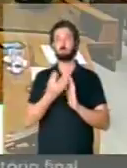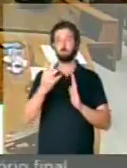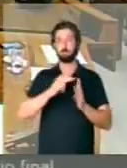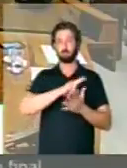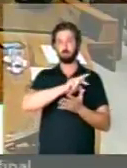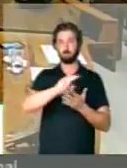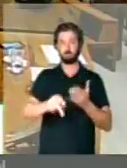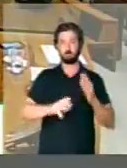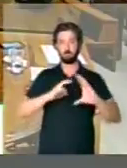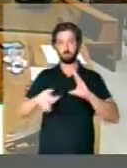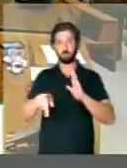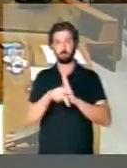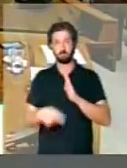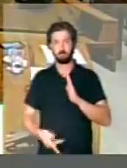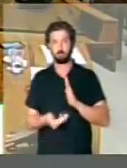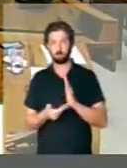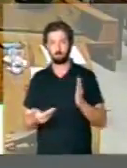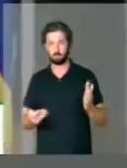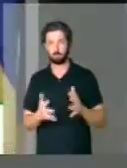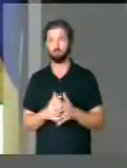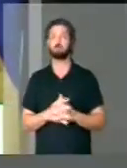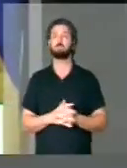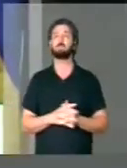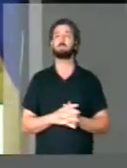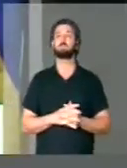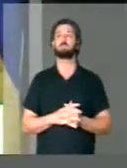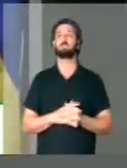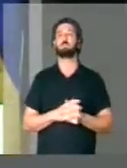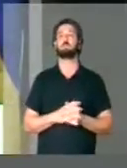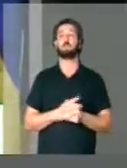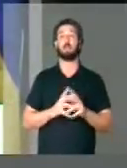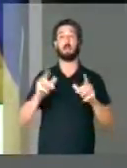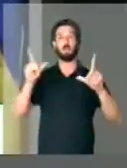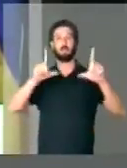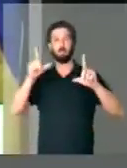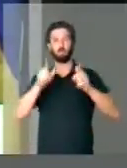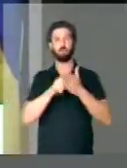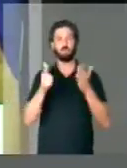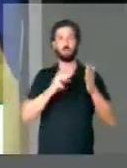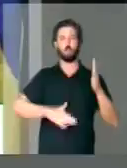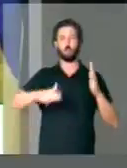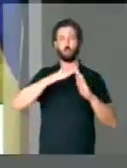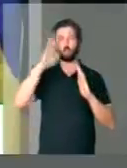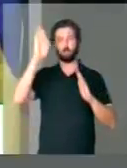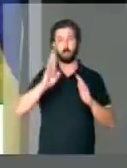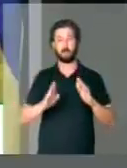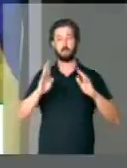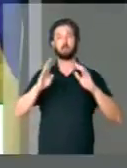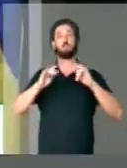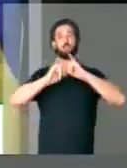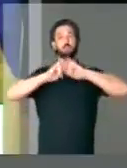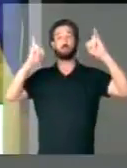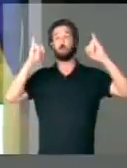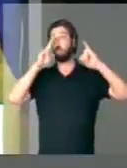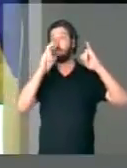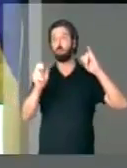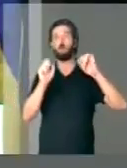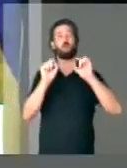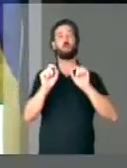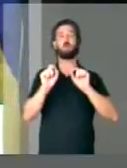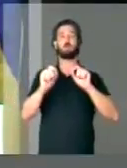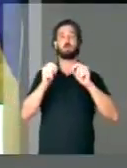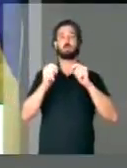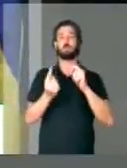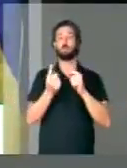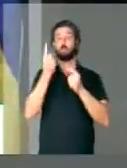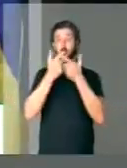veículos de comunicação da Câmara dos Deputados, a imprensa nacional hoje deu grande repercussão a uma